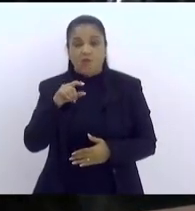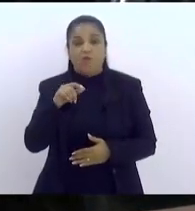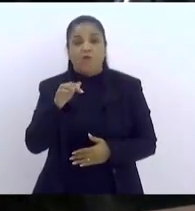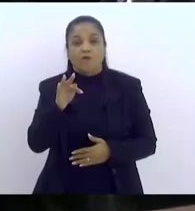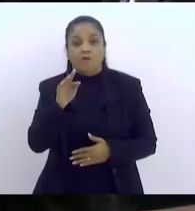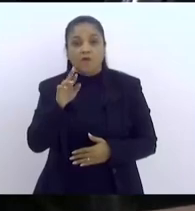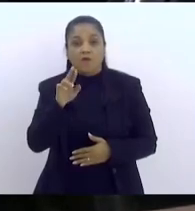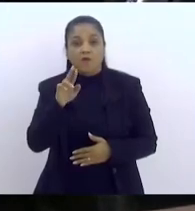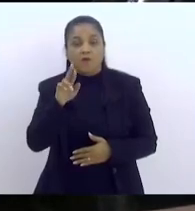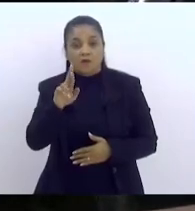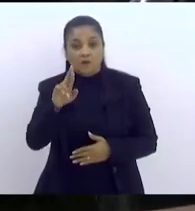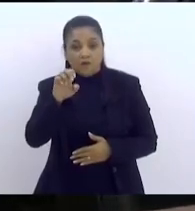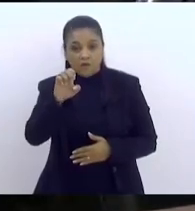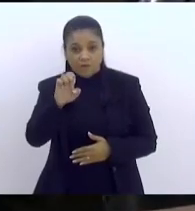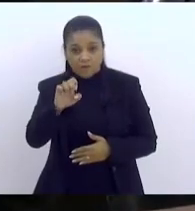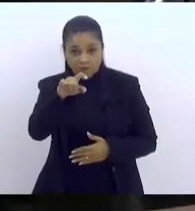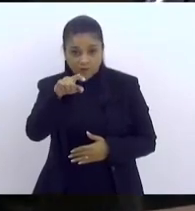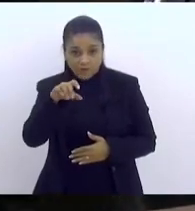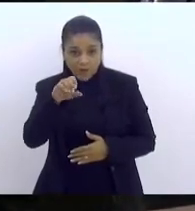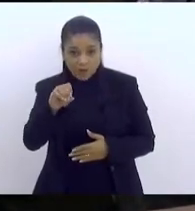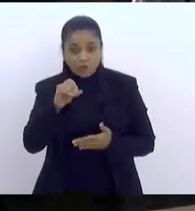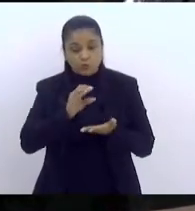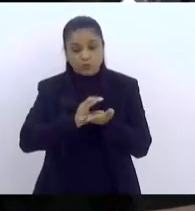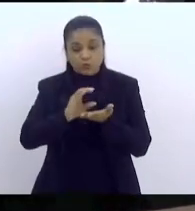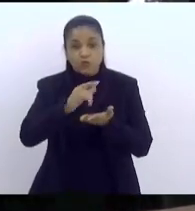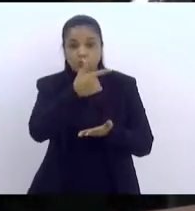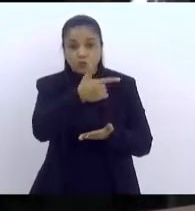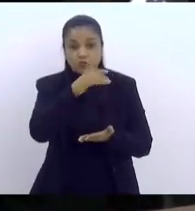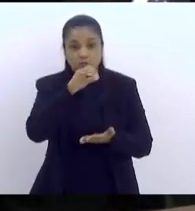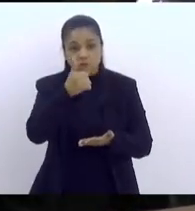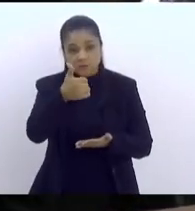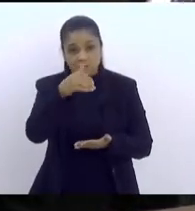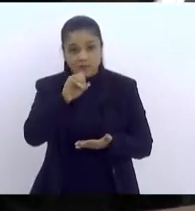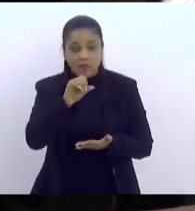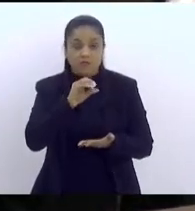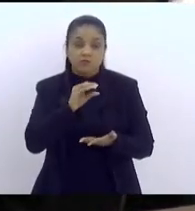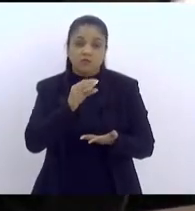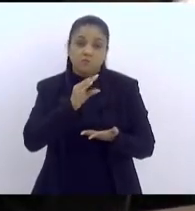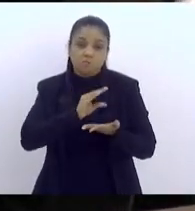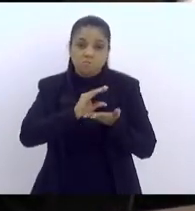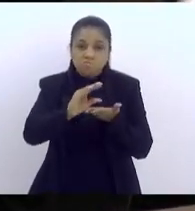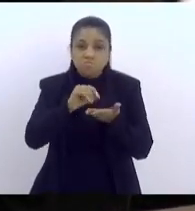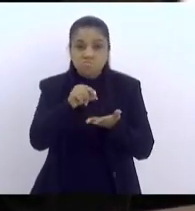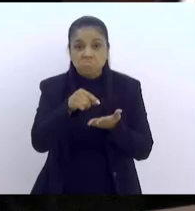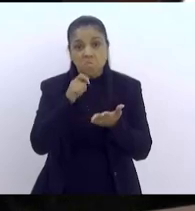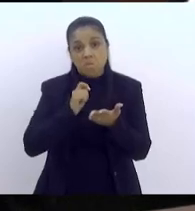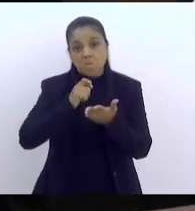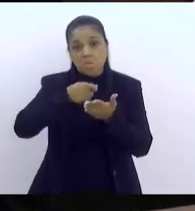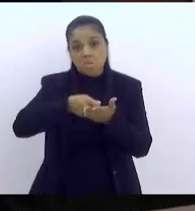instituição. Tudo é só coincidência. Eu quero deixar aqui e